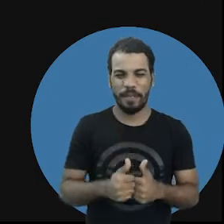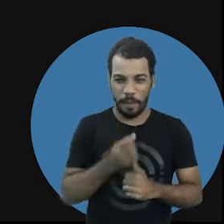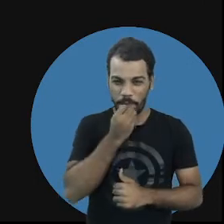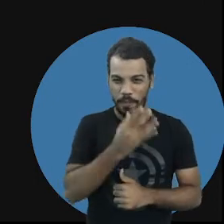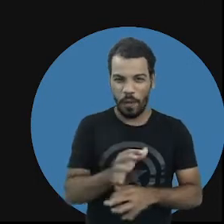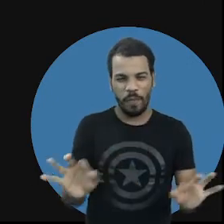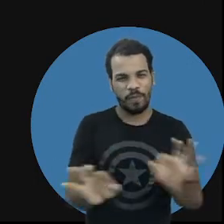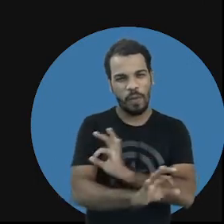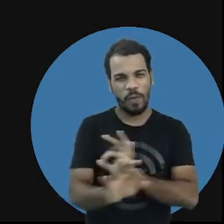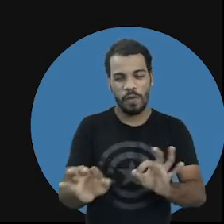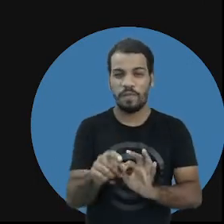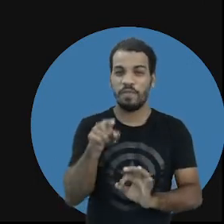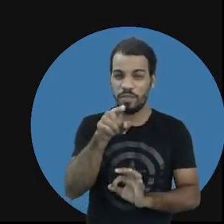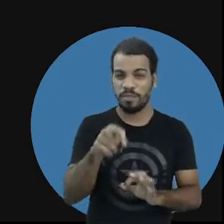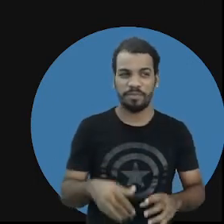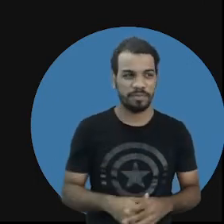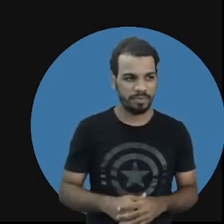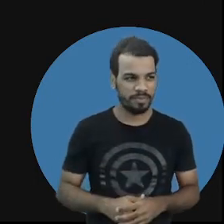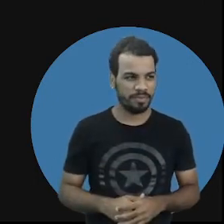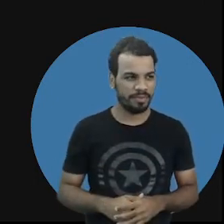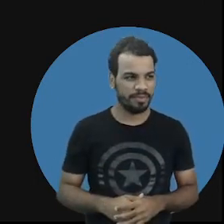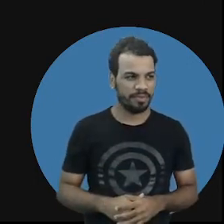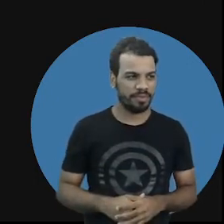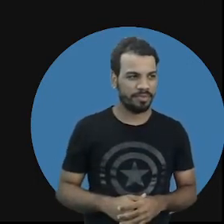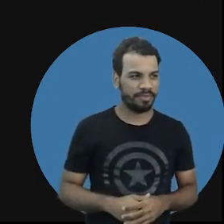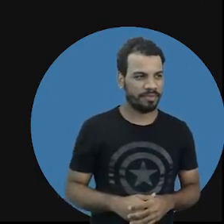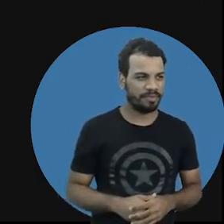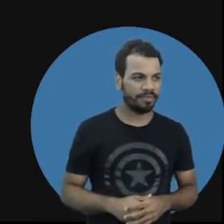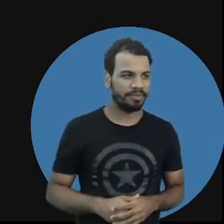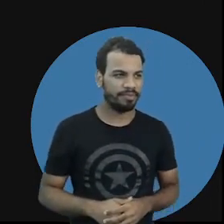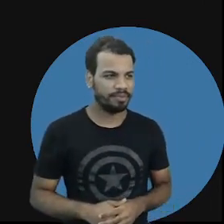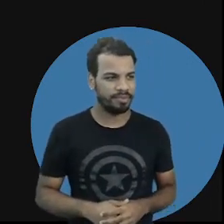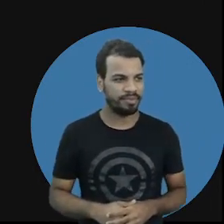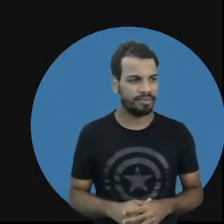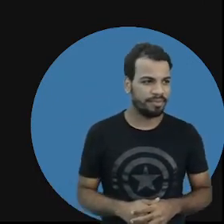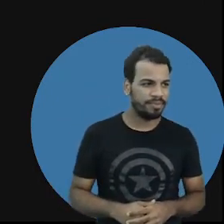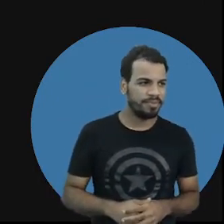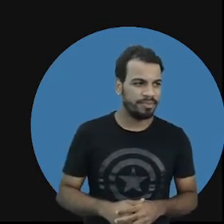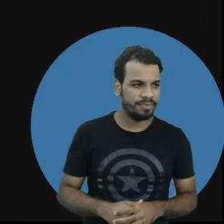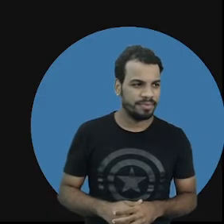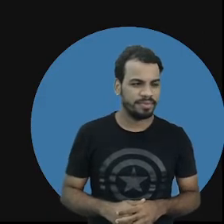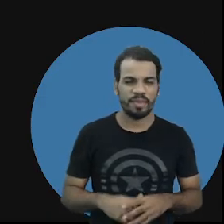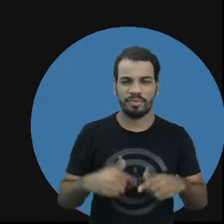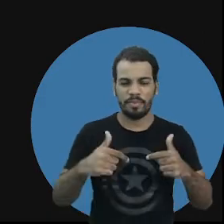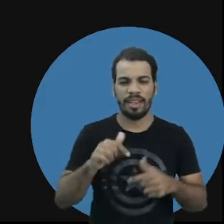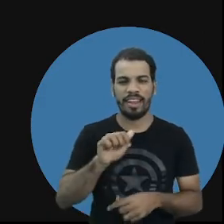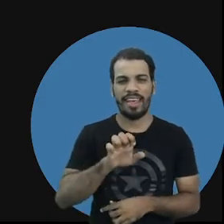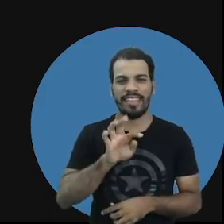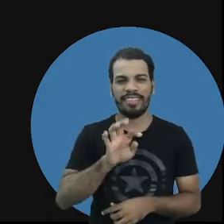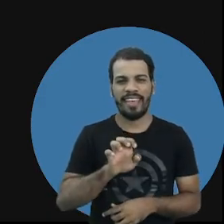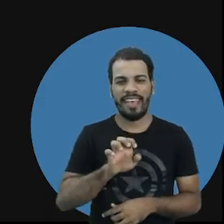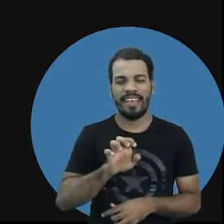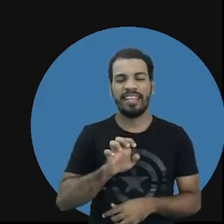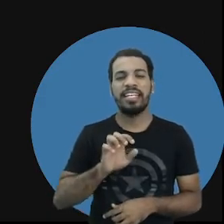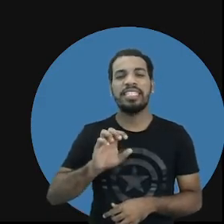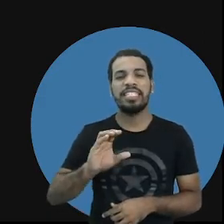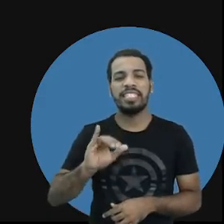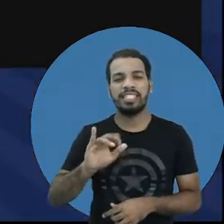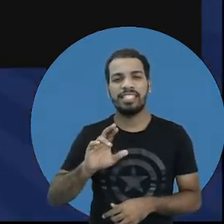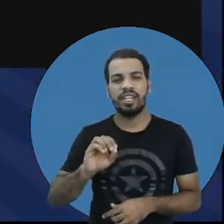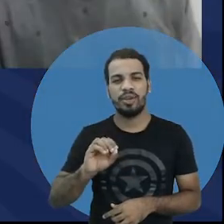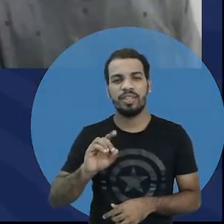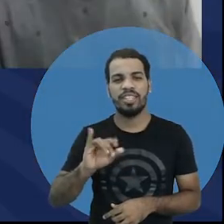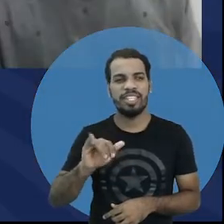bola estar aqui com vocês, hein? Vamos lá, mais um trabalho vindo agora da ETE Cícero Dias, professor